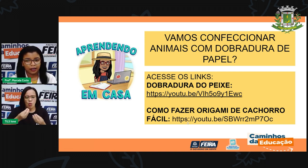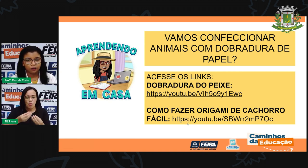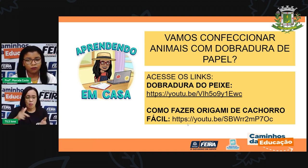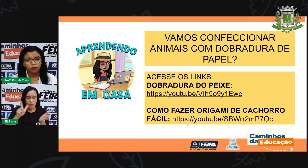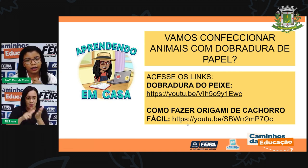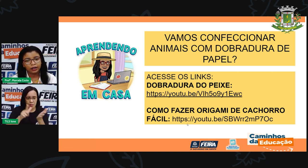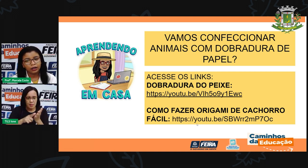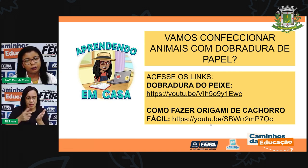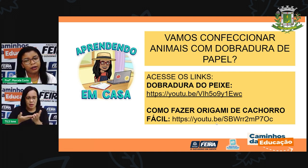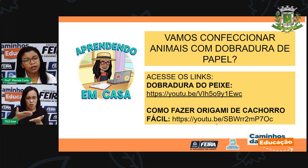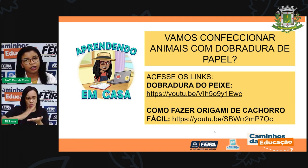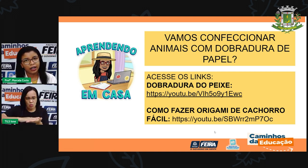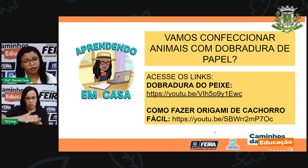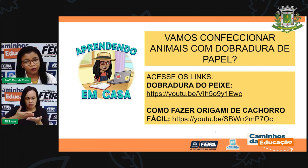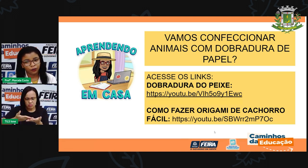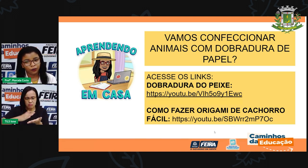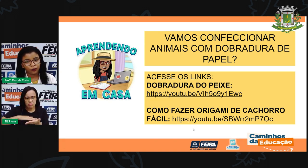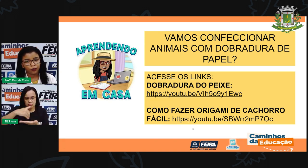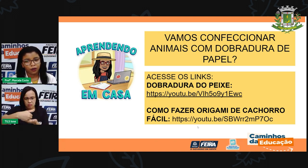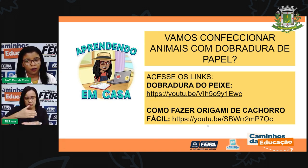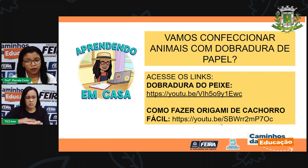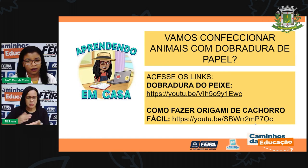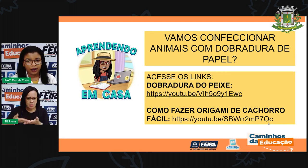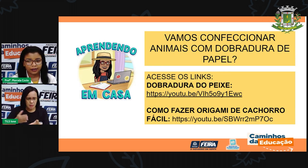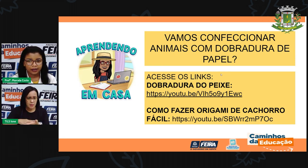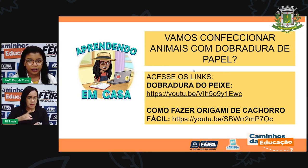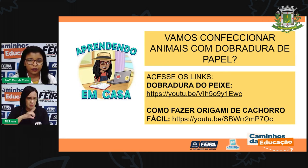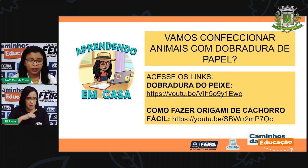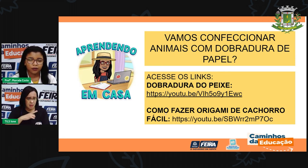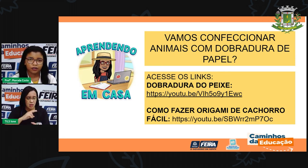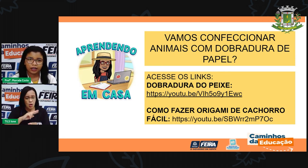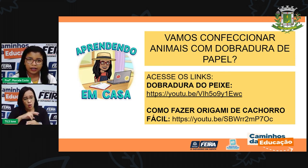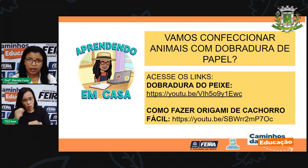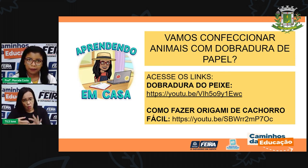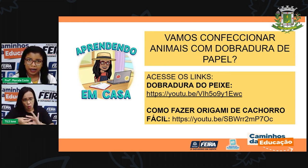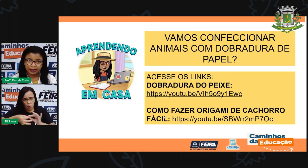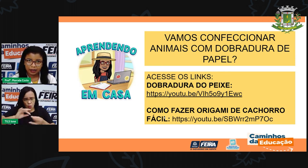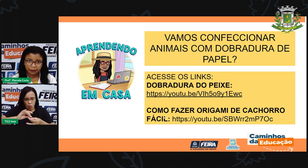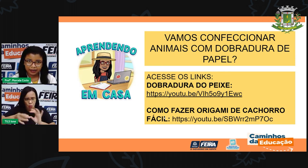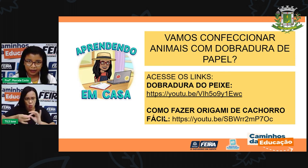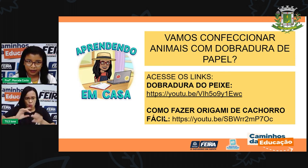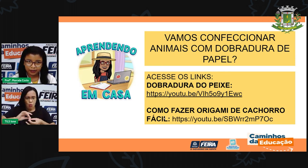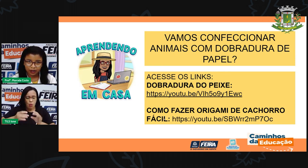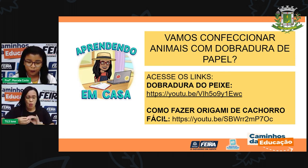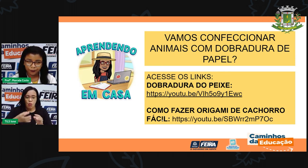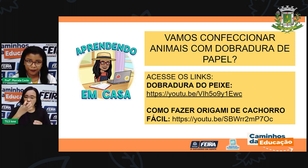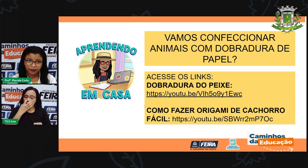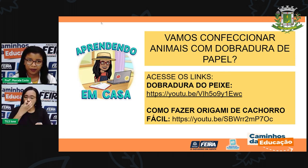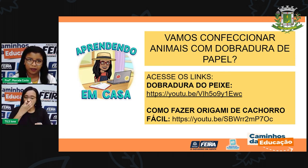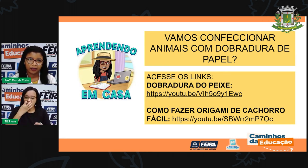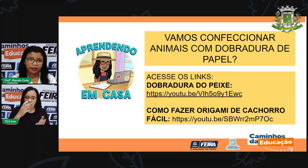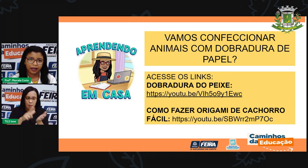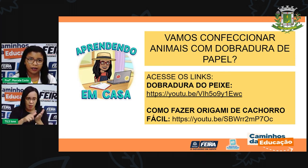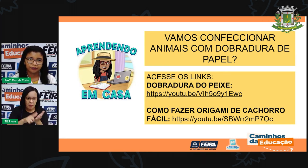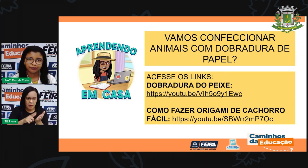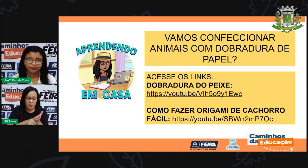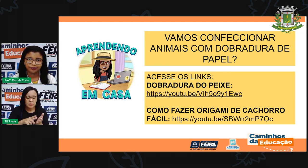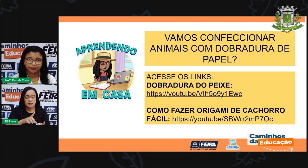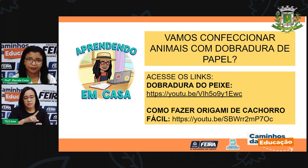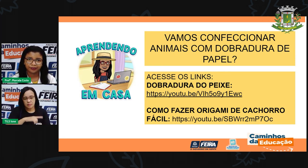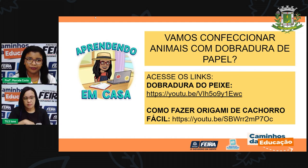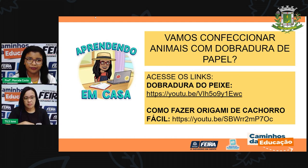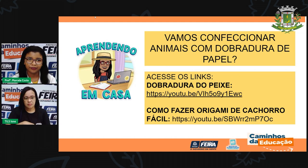a fazer um origami de cachorro. Acessando aqui os links que aparecem na apresentação. Tá?